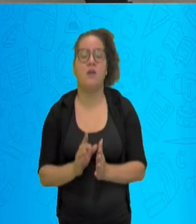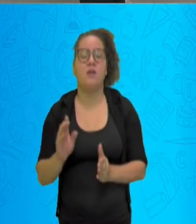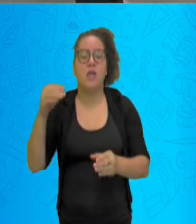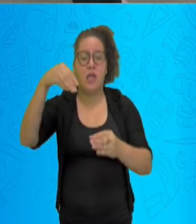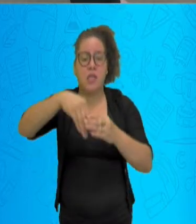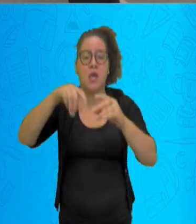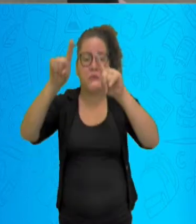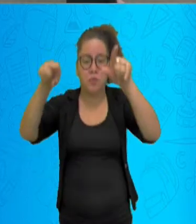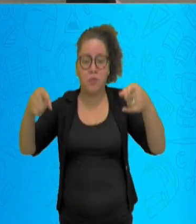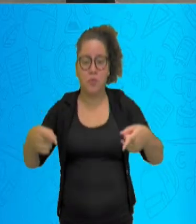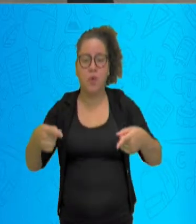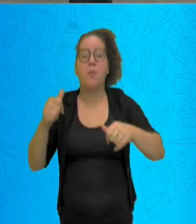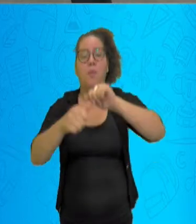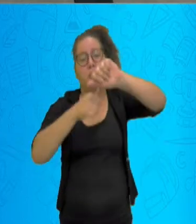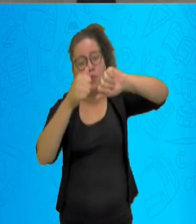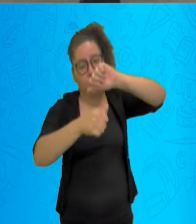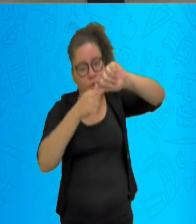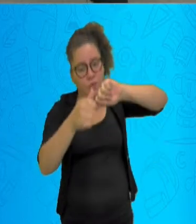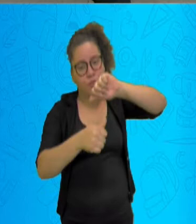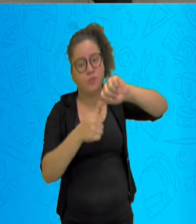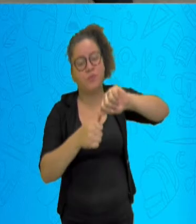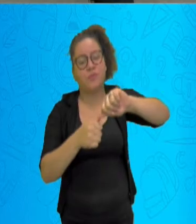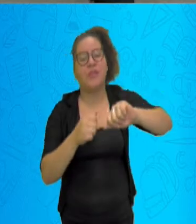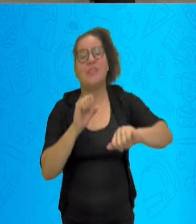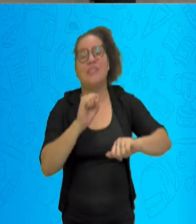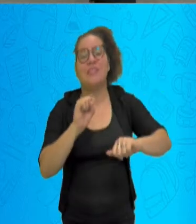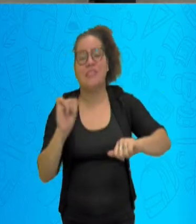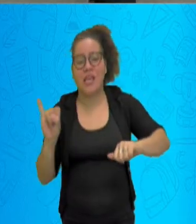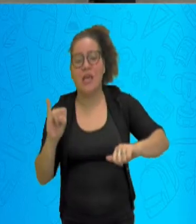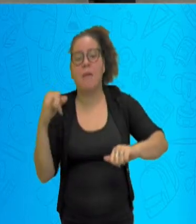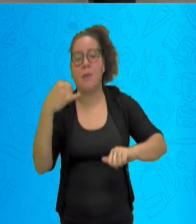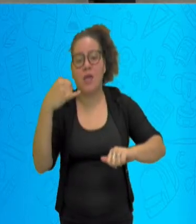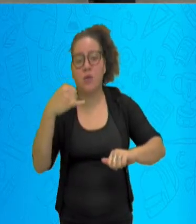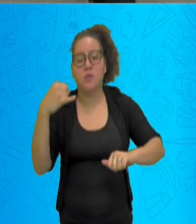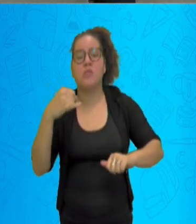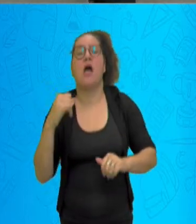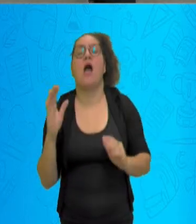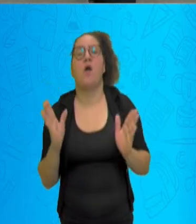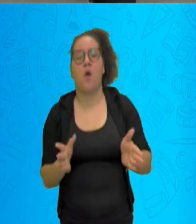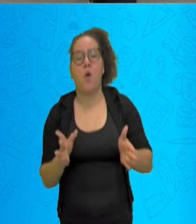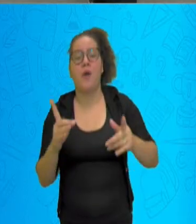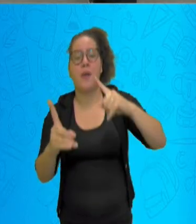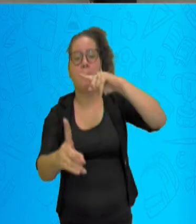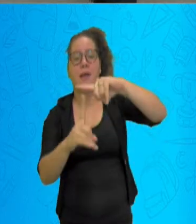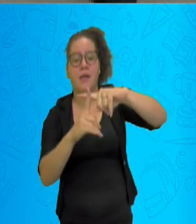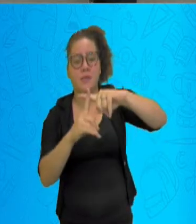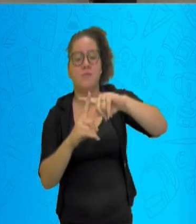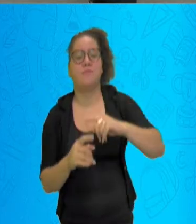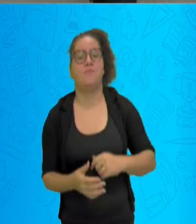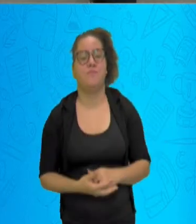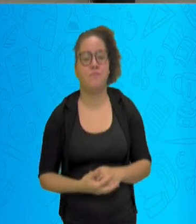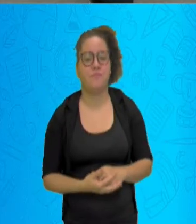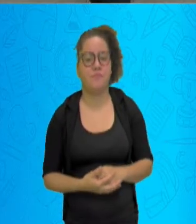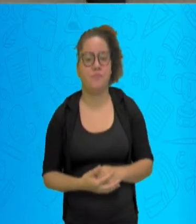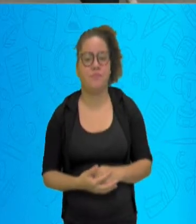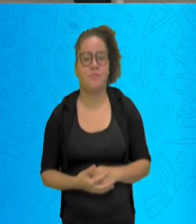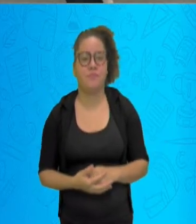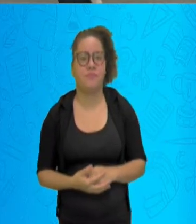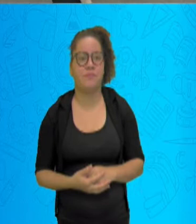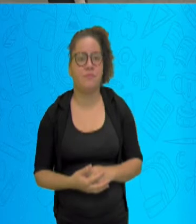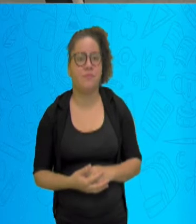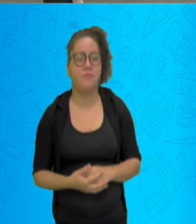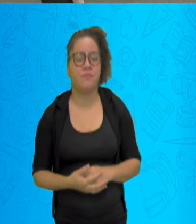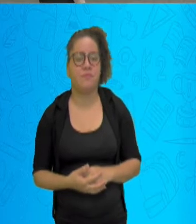dentro do parêntese eu vou modificar. Se ele é menos 8, vai ficar mais 8, que